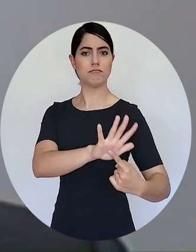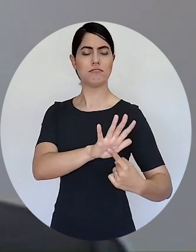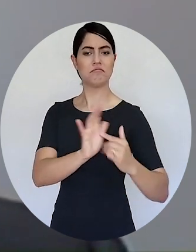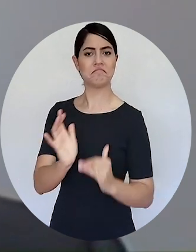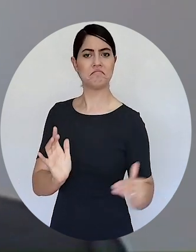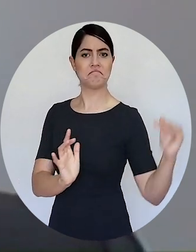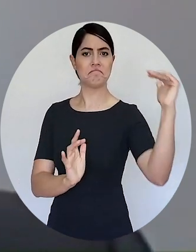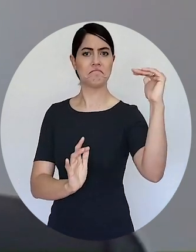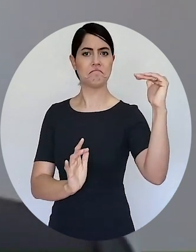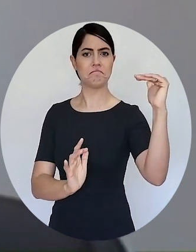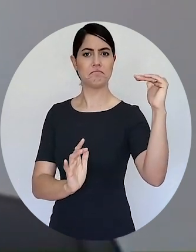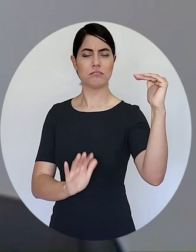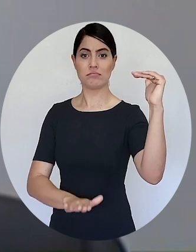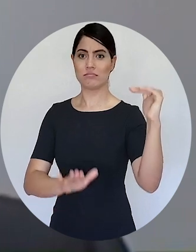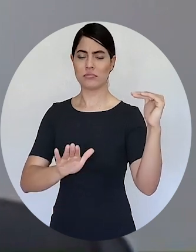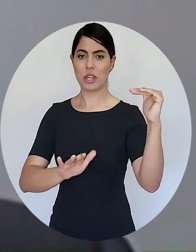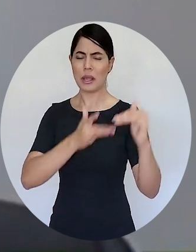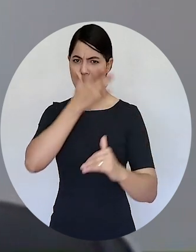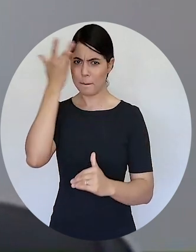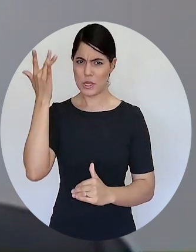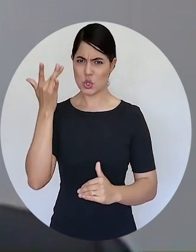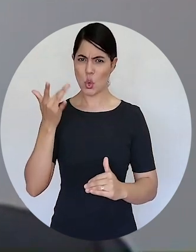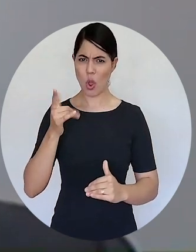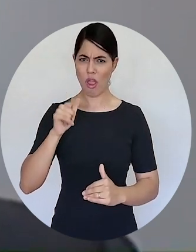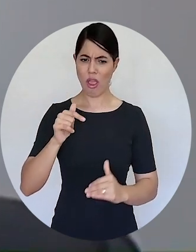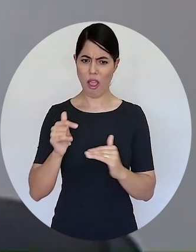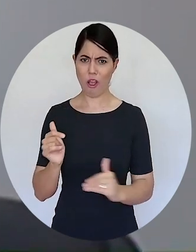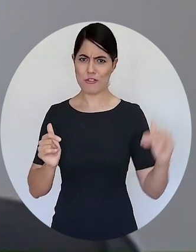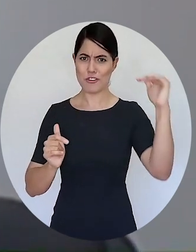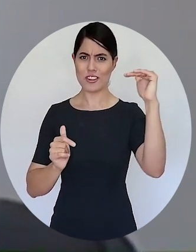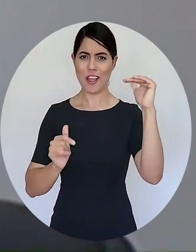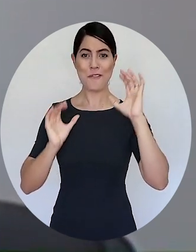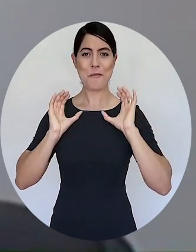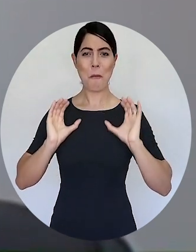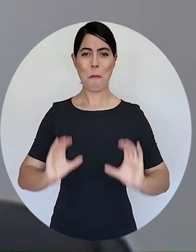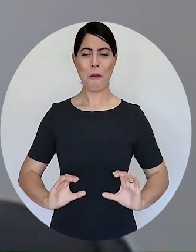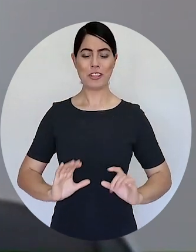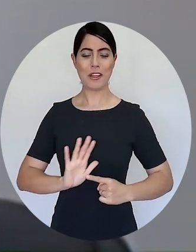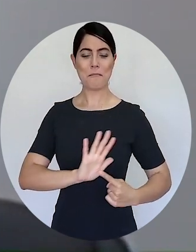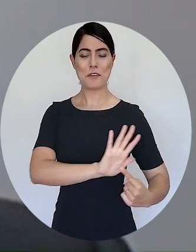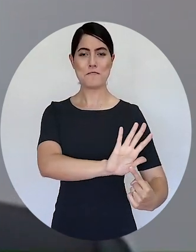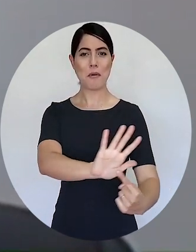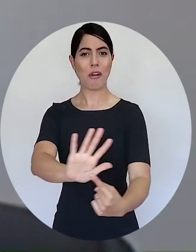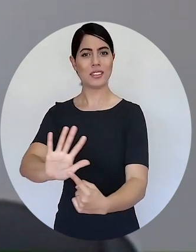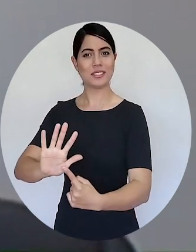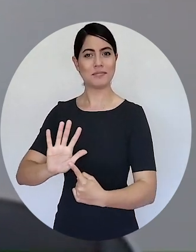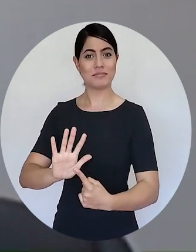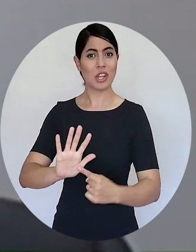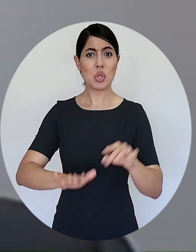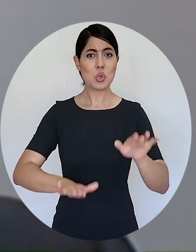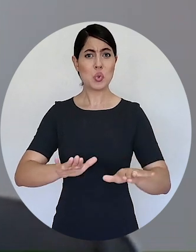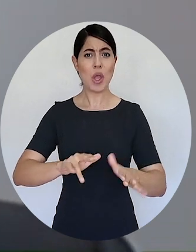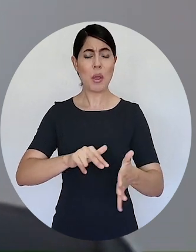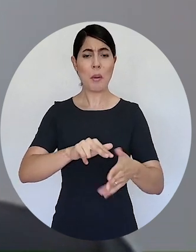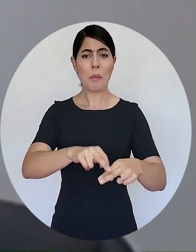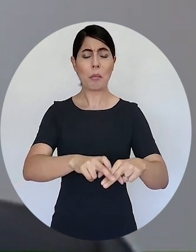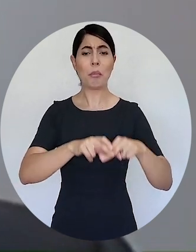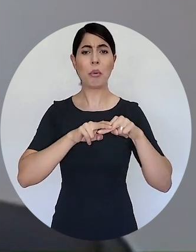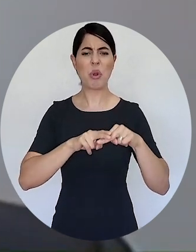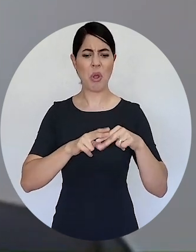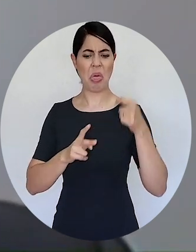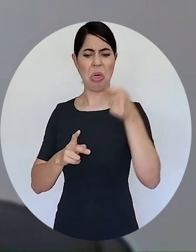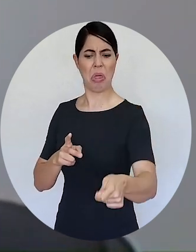autoridade é respeitada por conta do seu comportamento, não em razão da arrogância da sua conduta